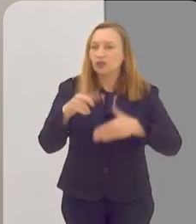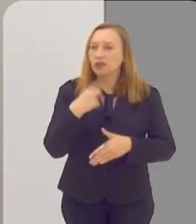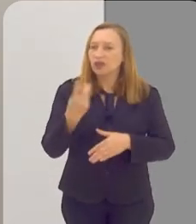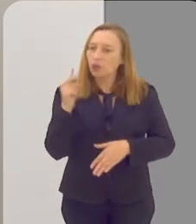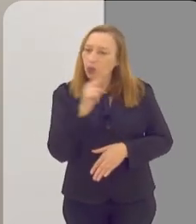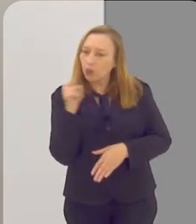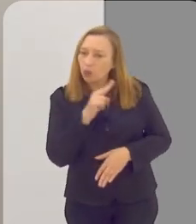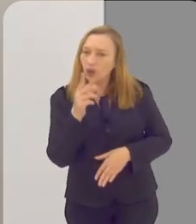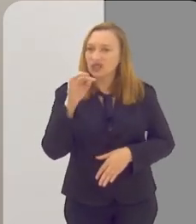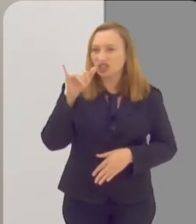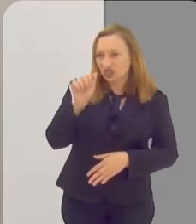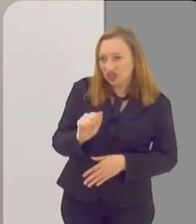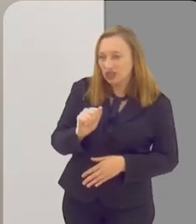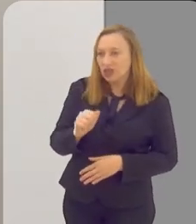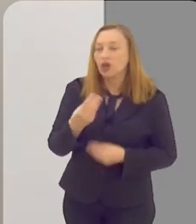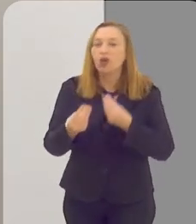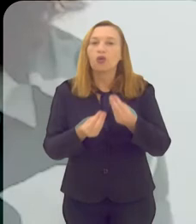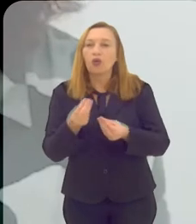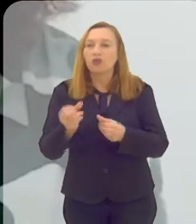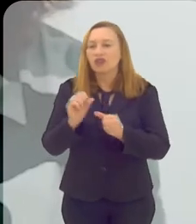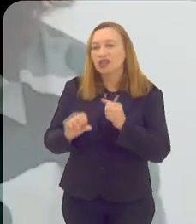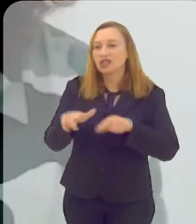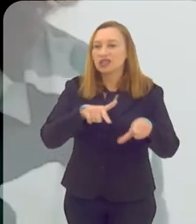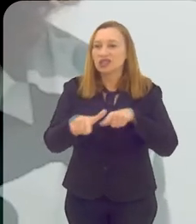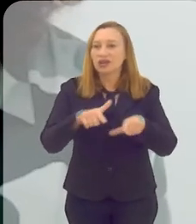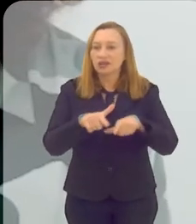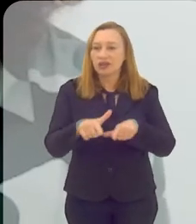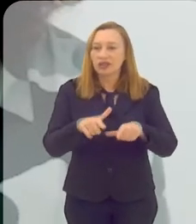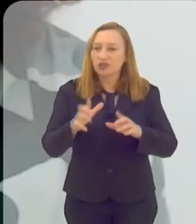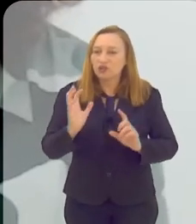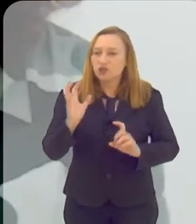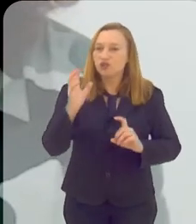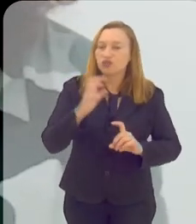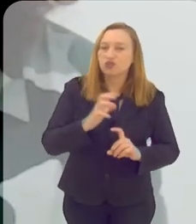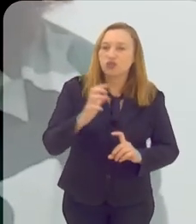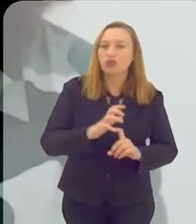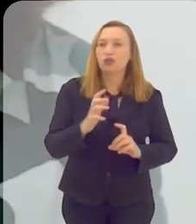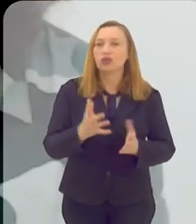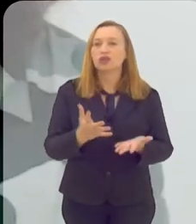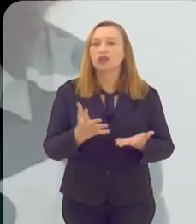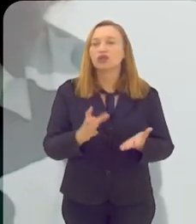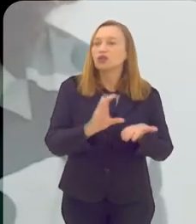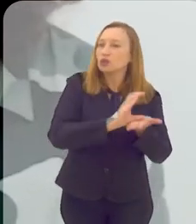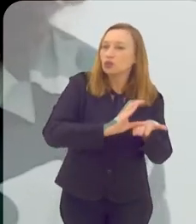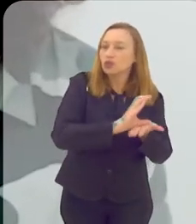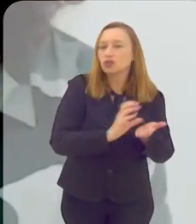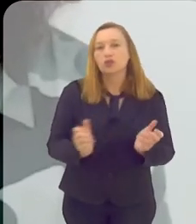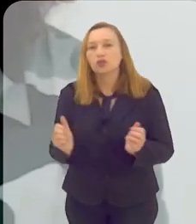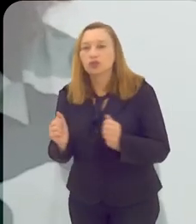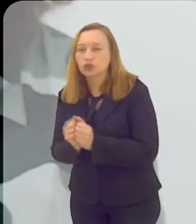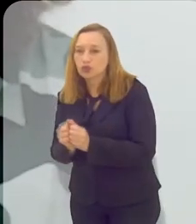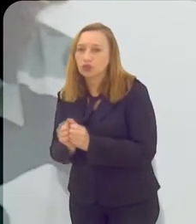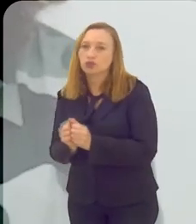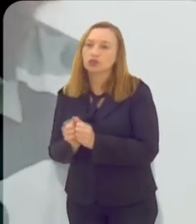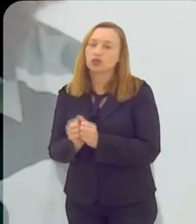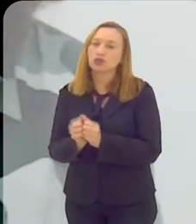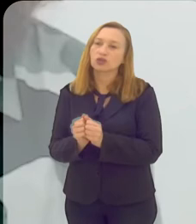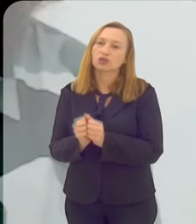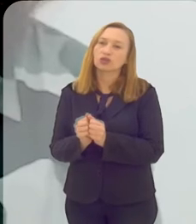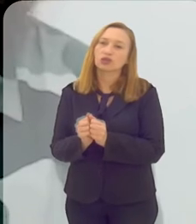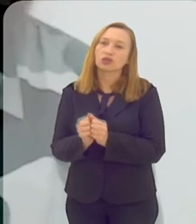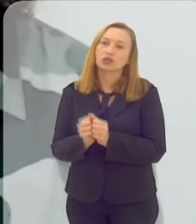pacotão para a gente acelerar essa agenda. Como pode ser feito esse trabalho de influência, né, do conselho